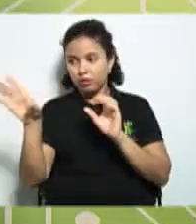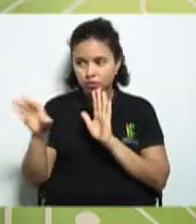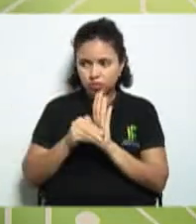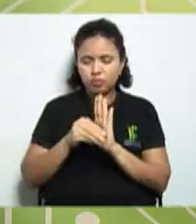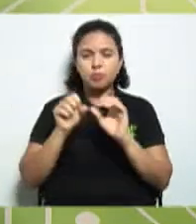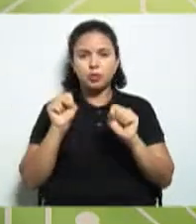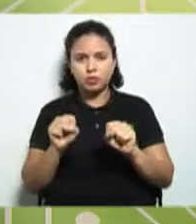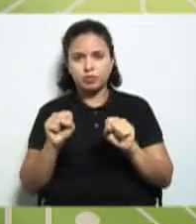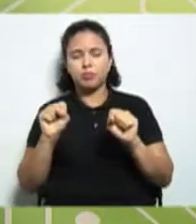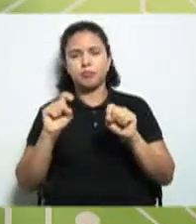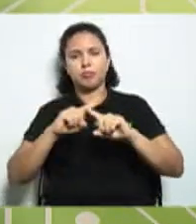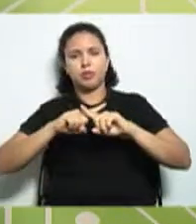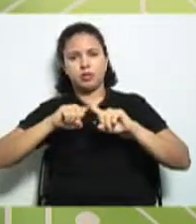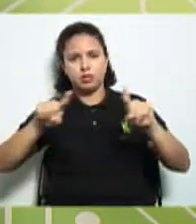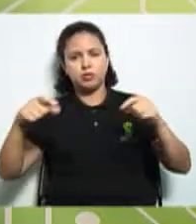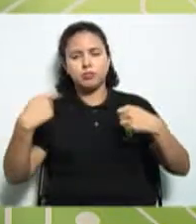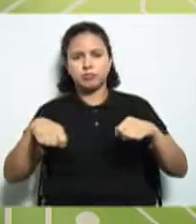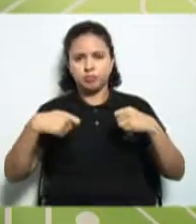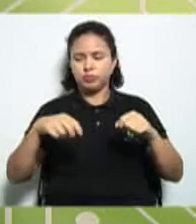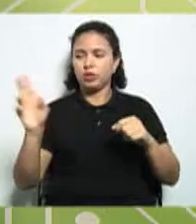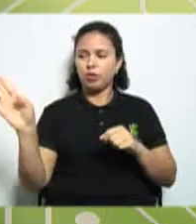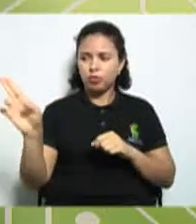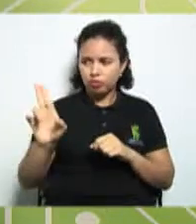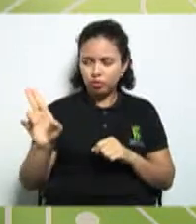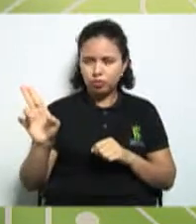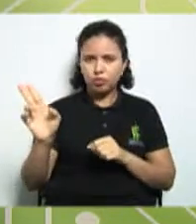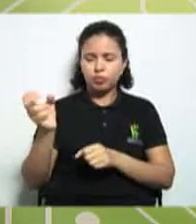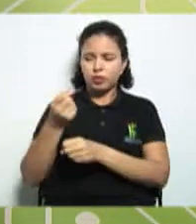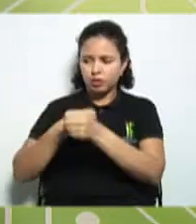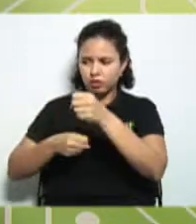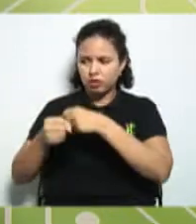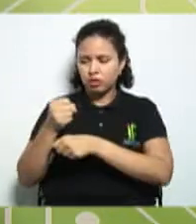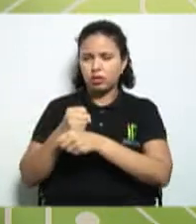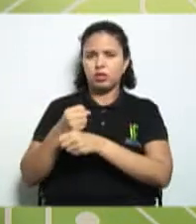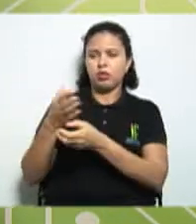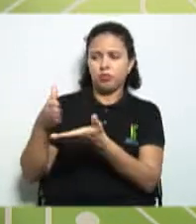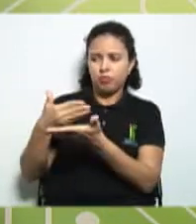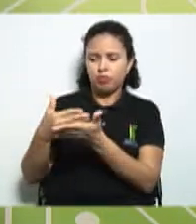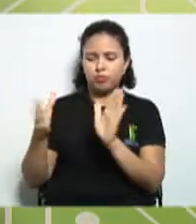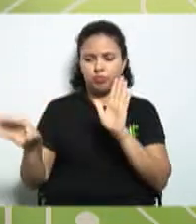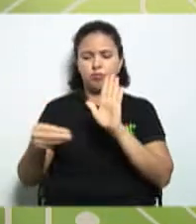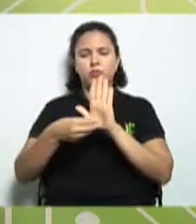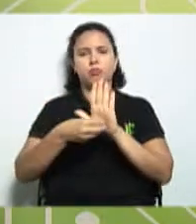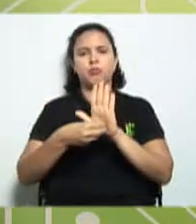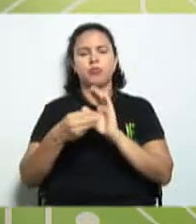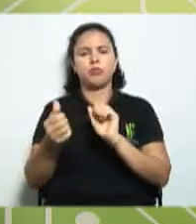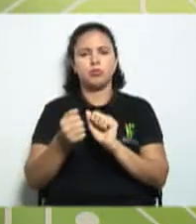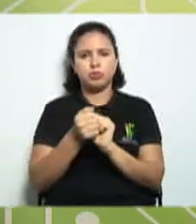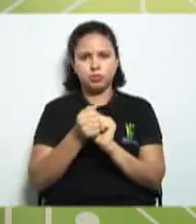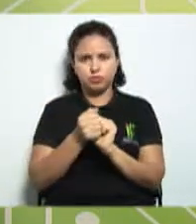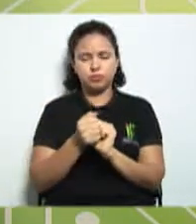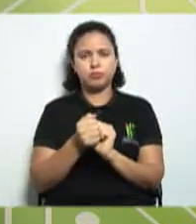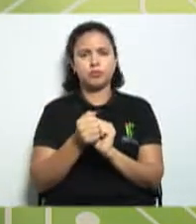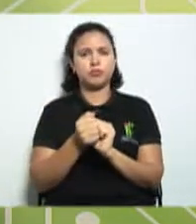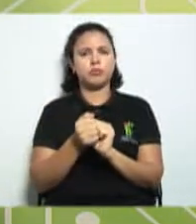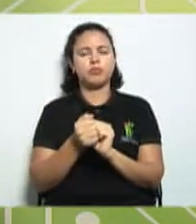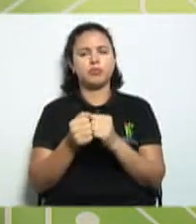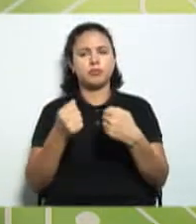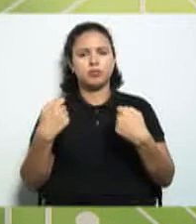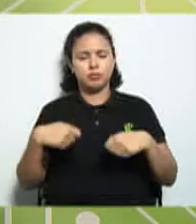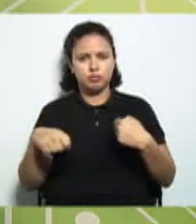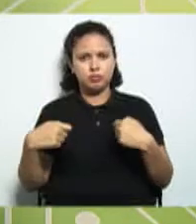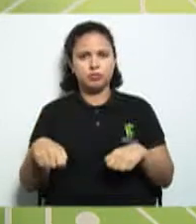mas desde que eu faça a citação corretamente, tá? E aqui a gente tem esse exemplo, que é um exemplo de